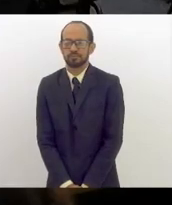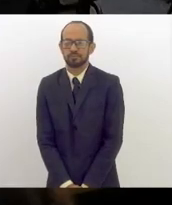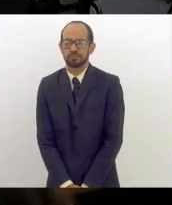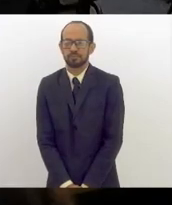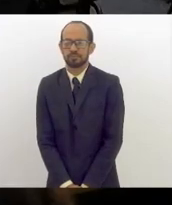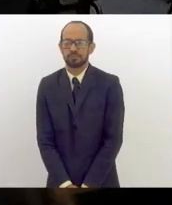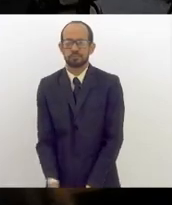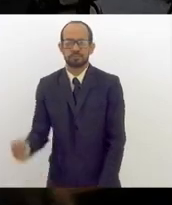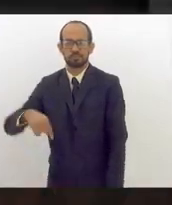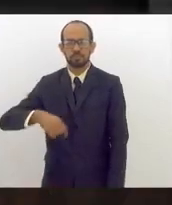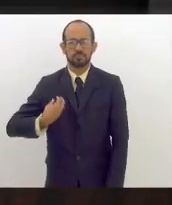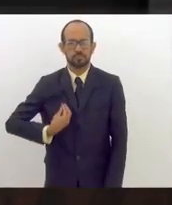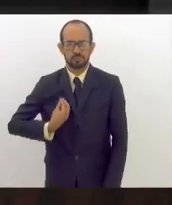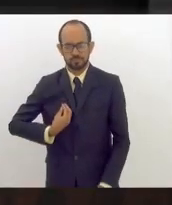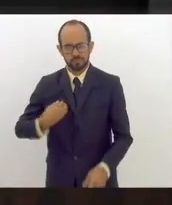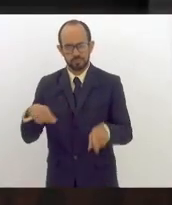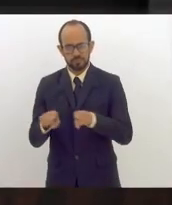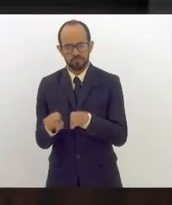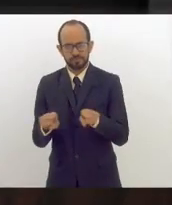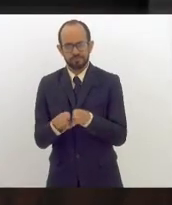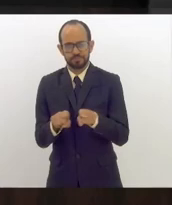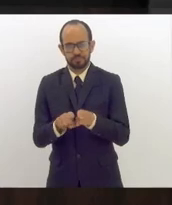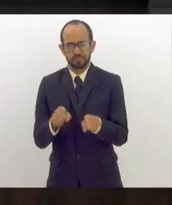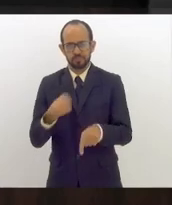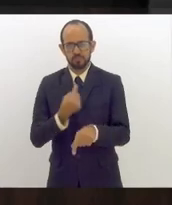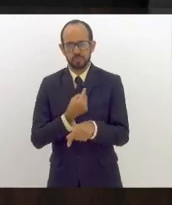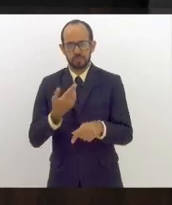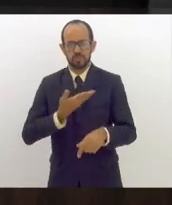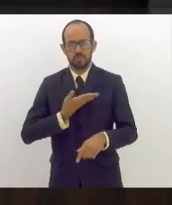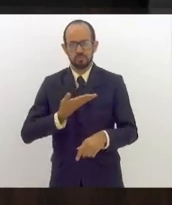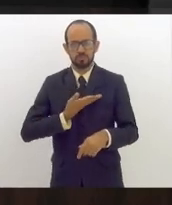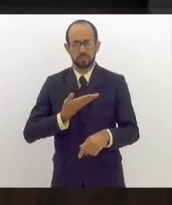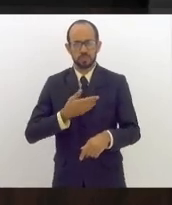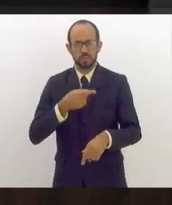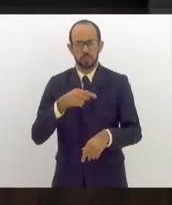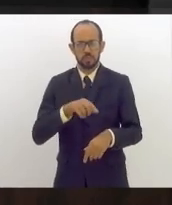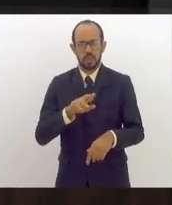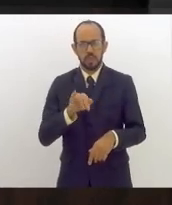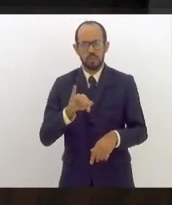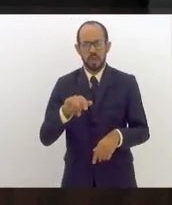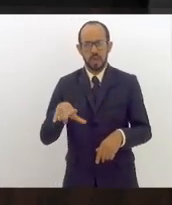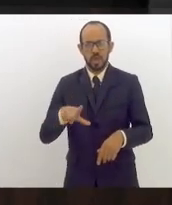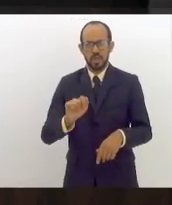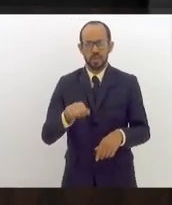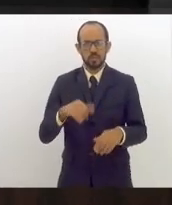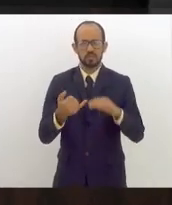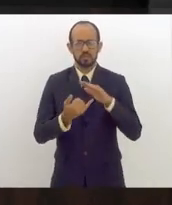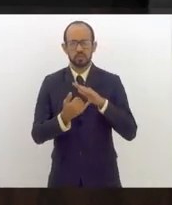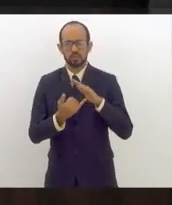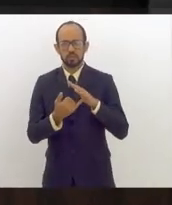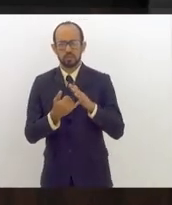está presente também conosco aqui o nosso amigo Rafael Almada e todos Instituto Federal de Educação do Rio de